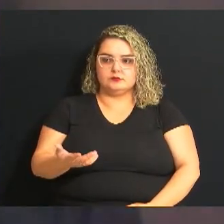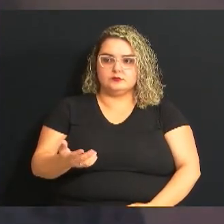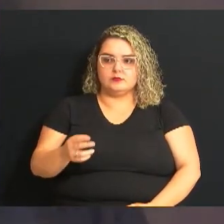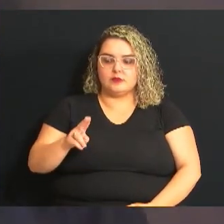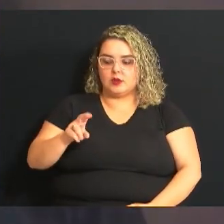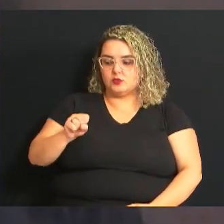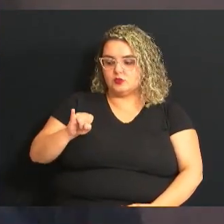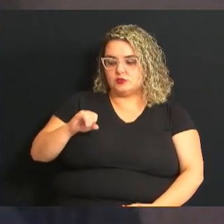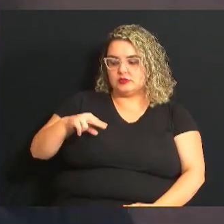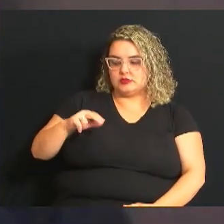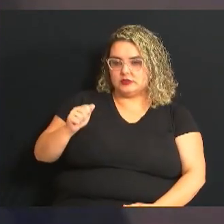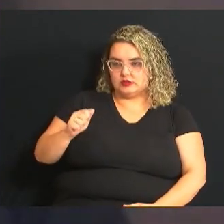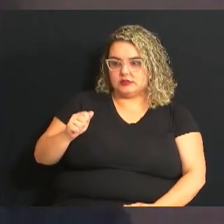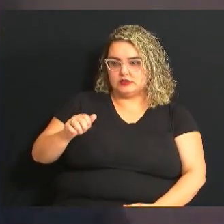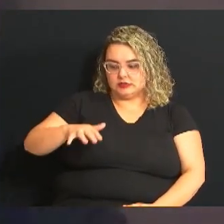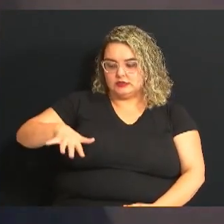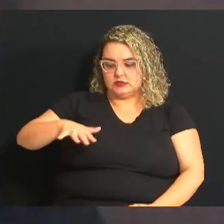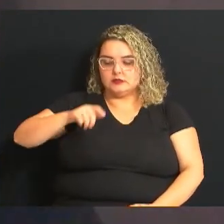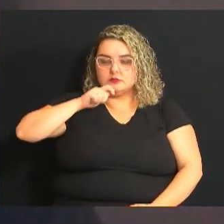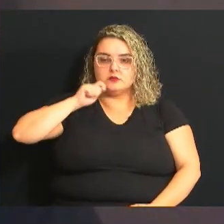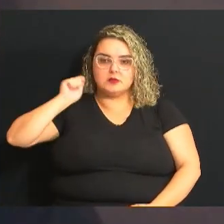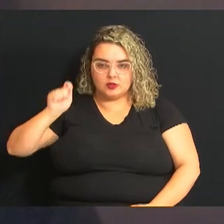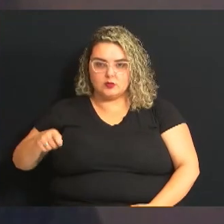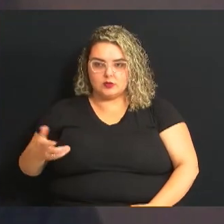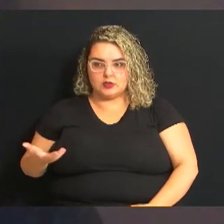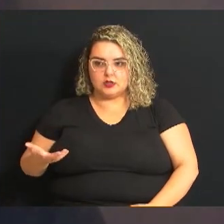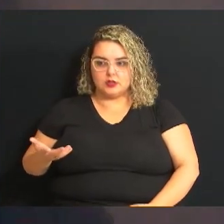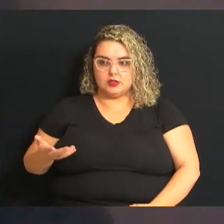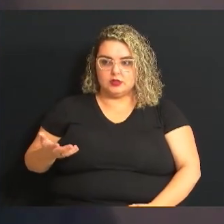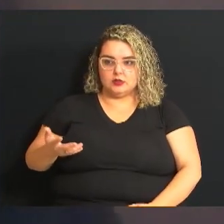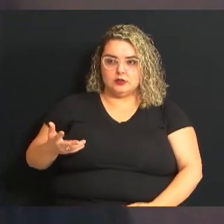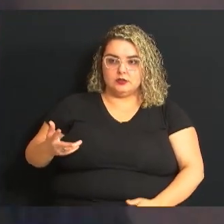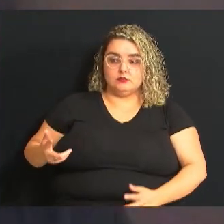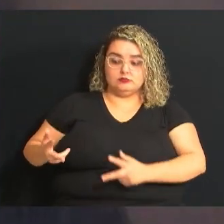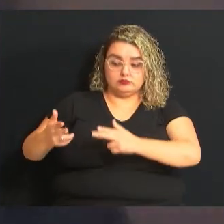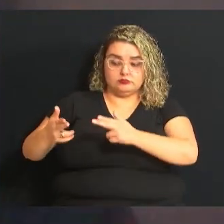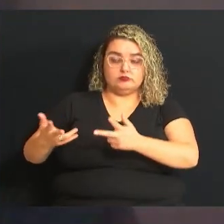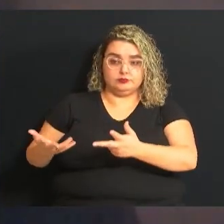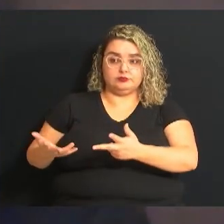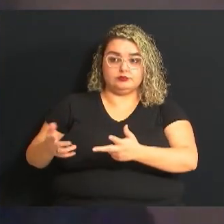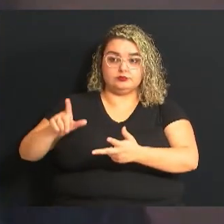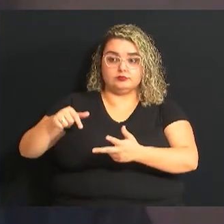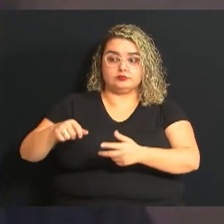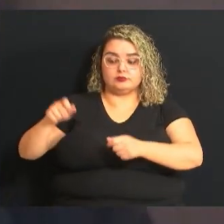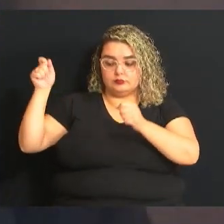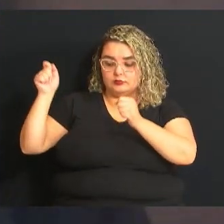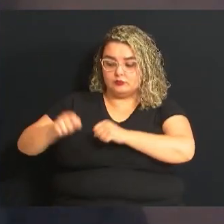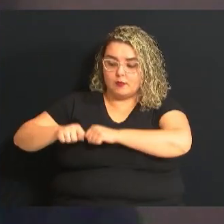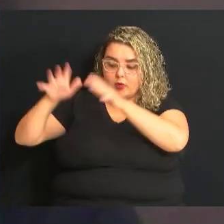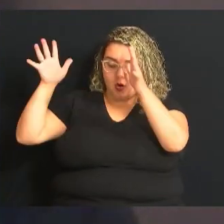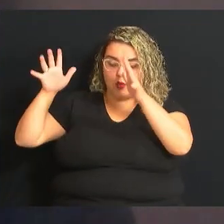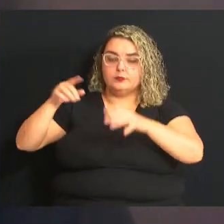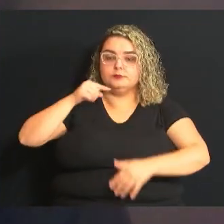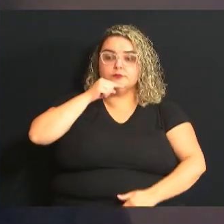química, meu aluno não sabe matemática. É verdade. E aí a gente joga a culpa no professor de matemática,